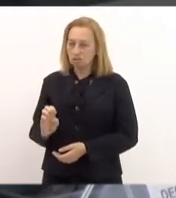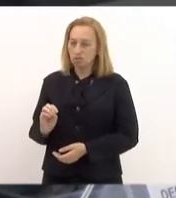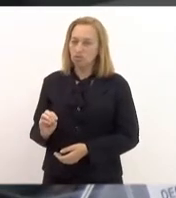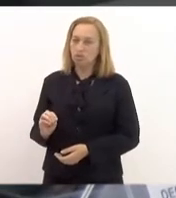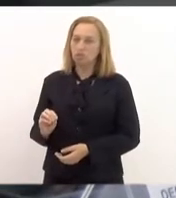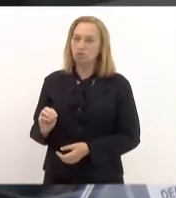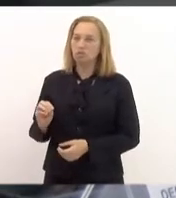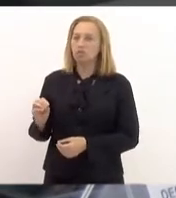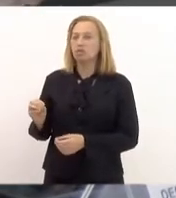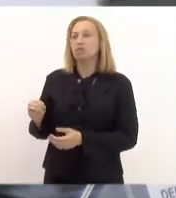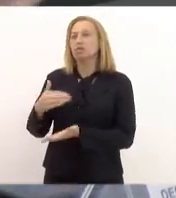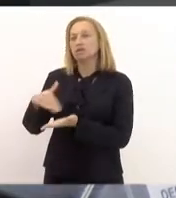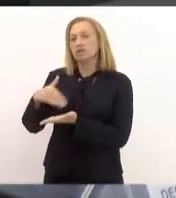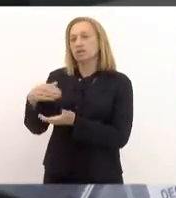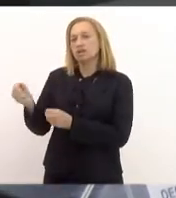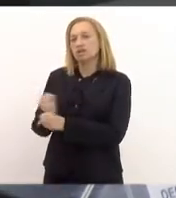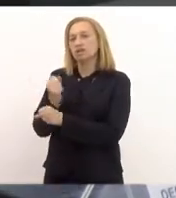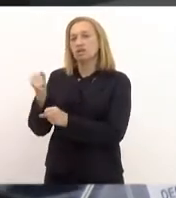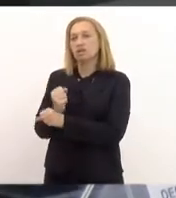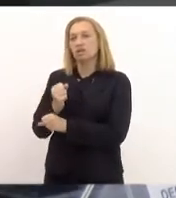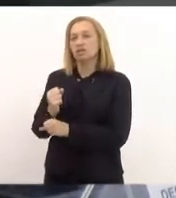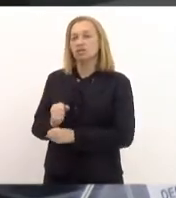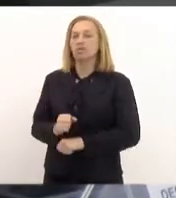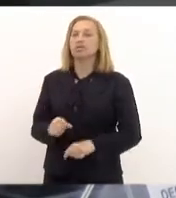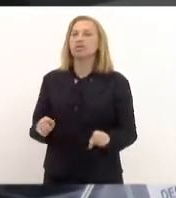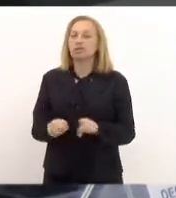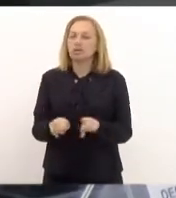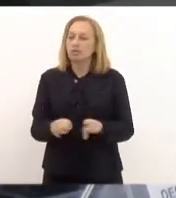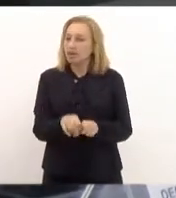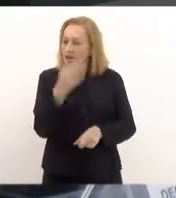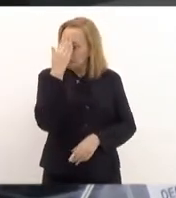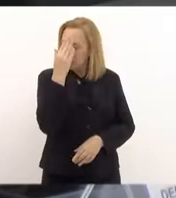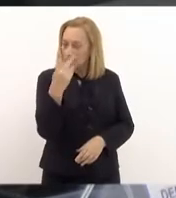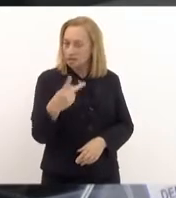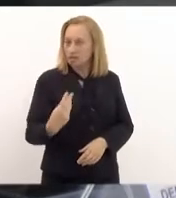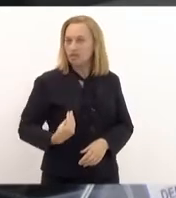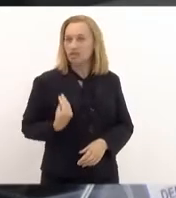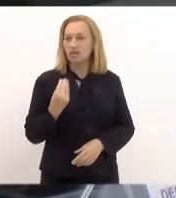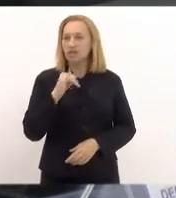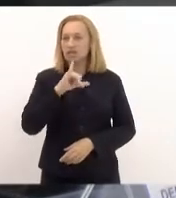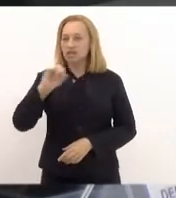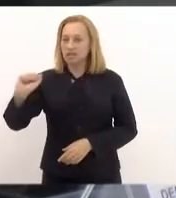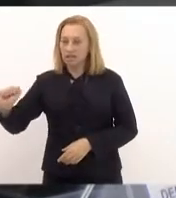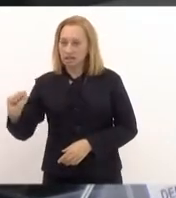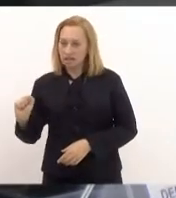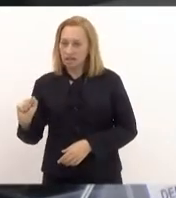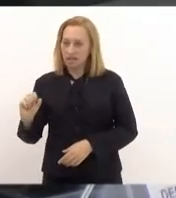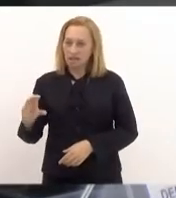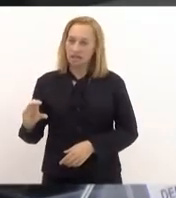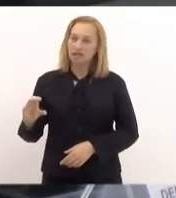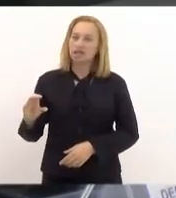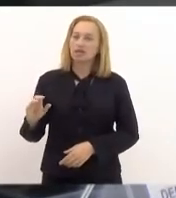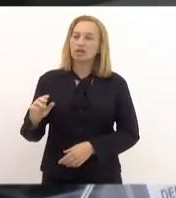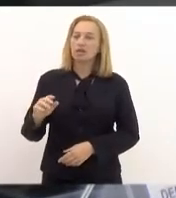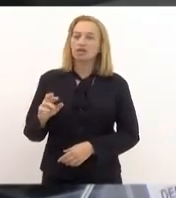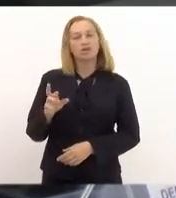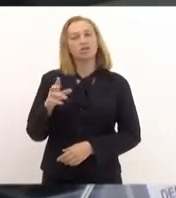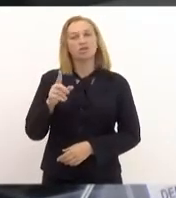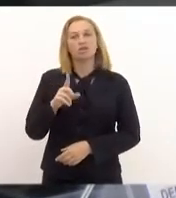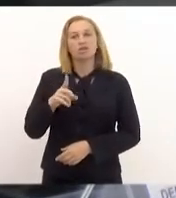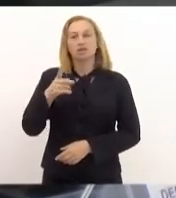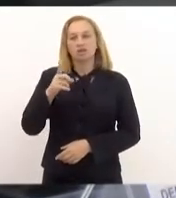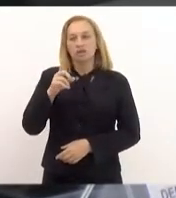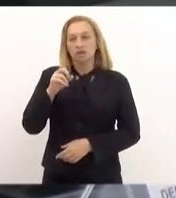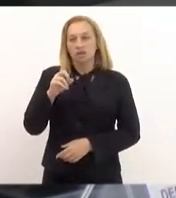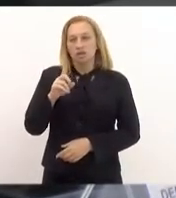de Itaguaí. Agradeço ainda a presença de Isaac Regis Uvernei, que é o gerente de